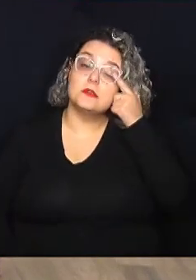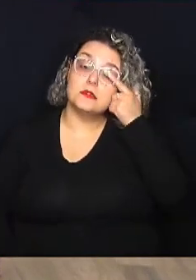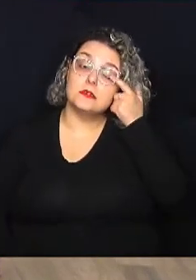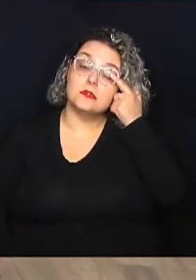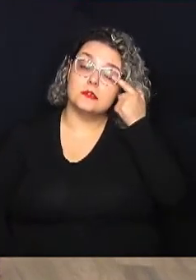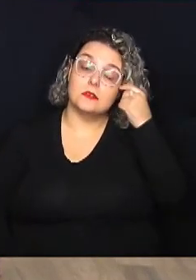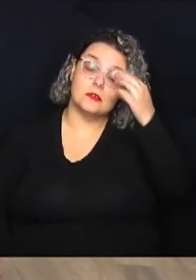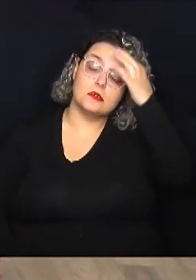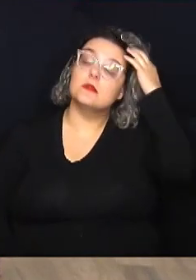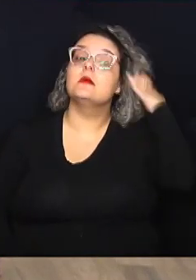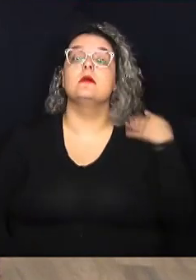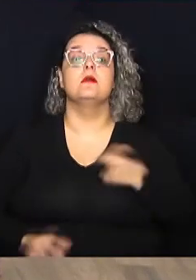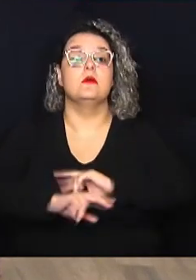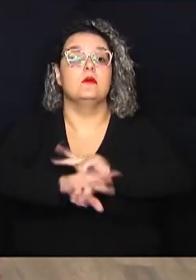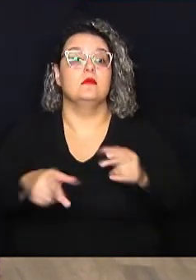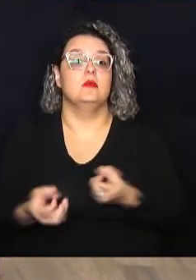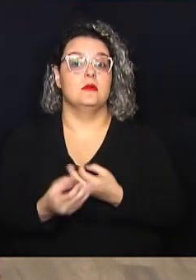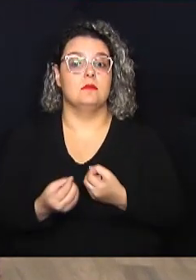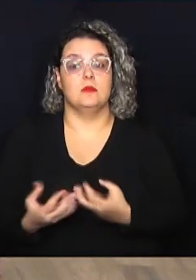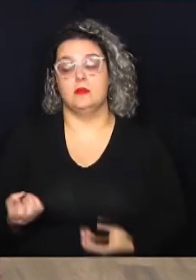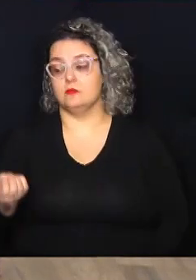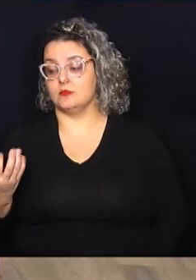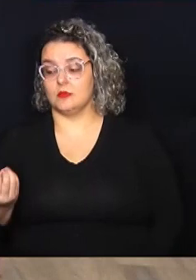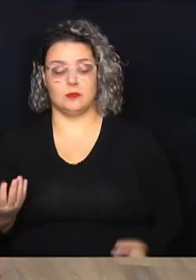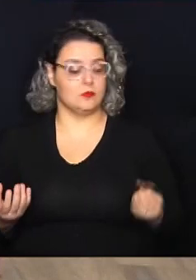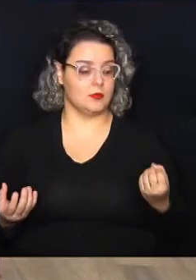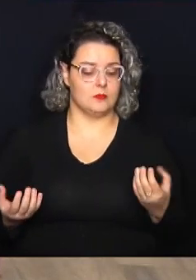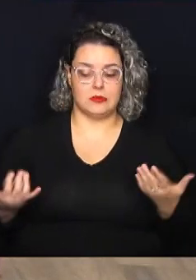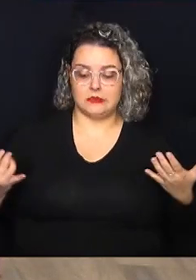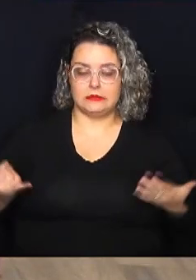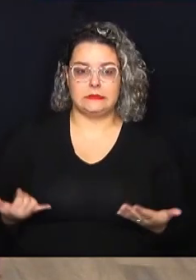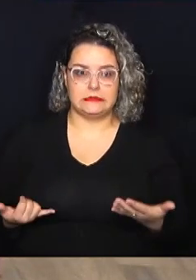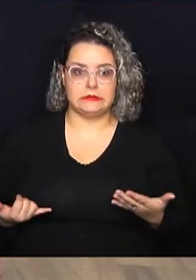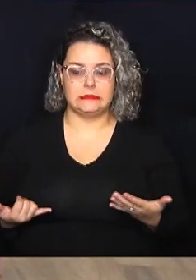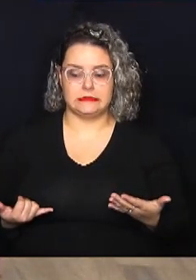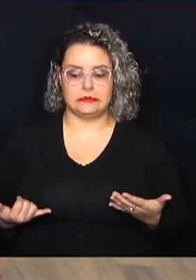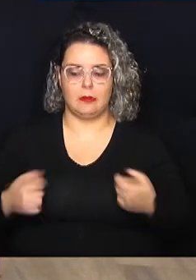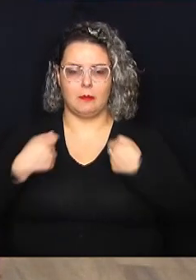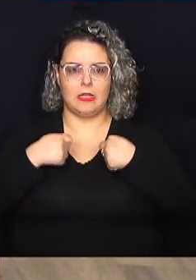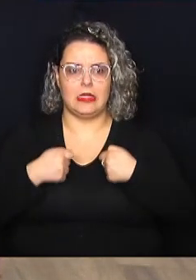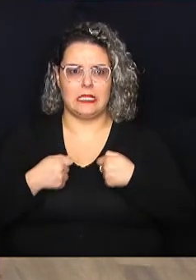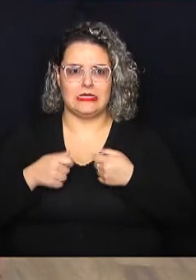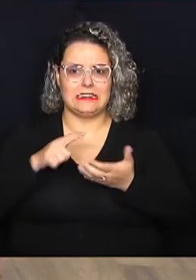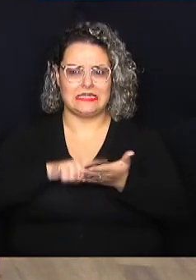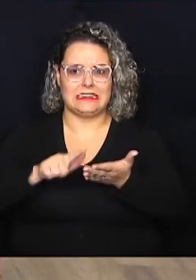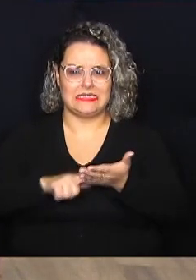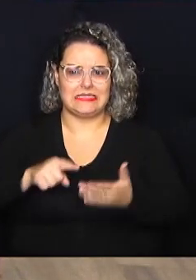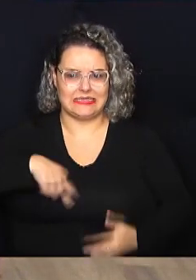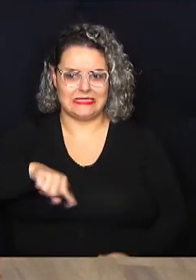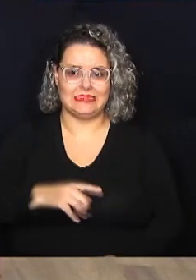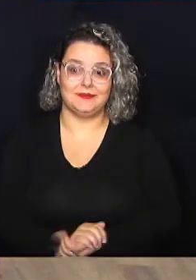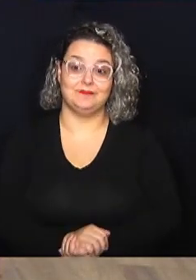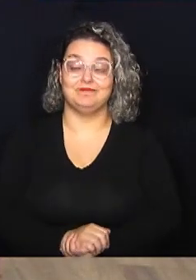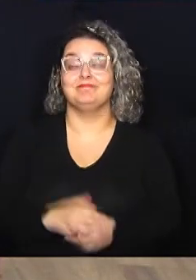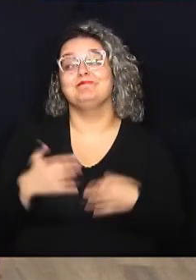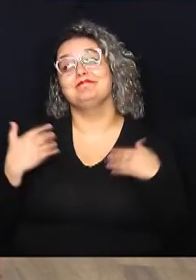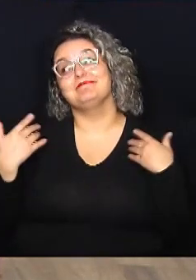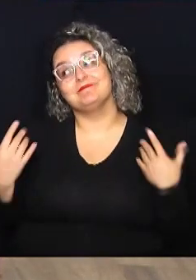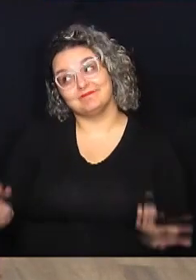tem informação aqui tem informação aqui também preciso tomar cuidado em relação a limpeza deles olha